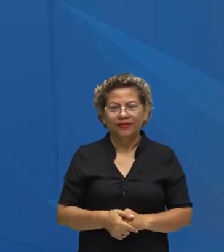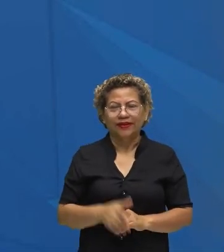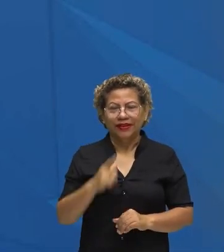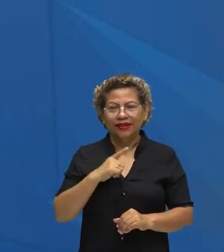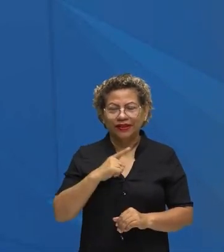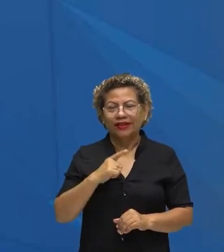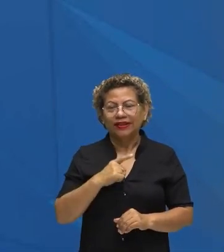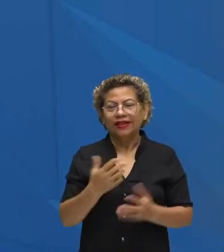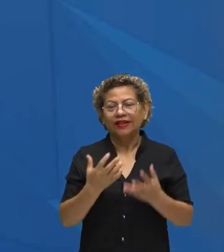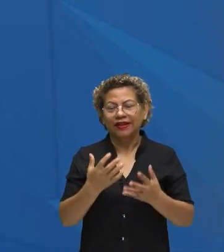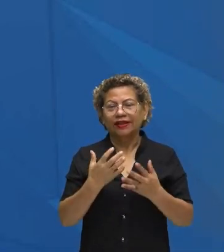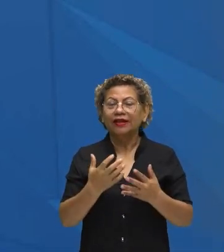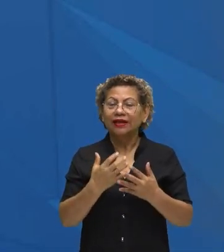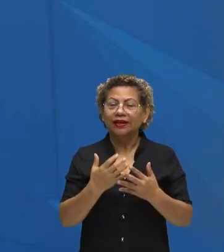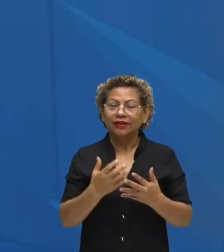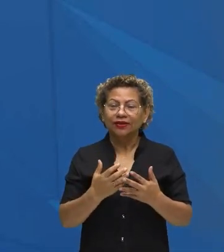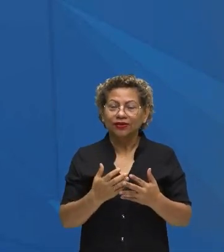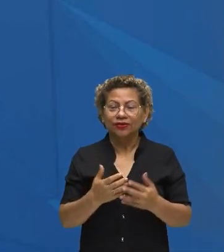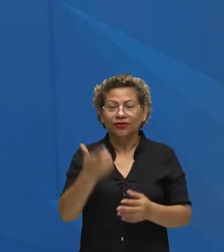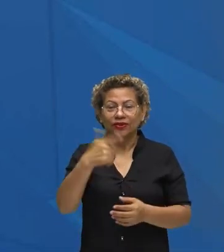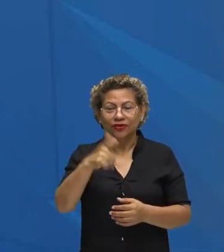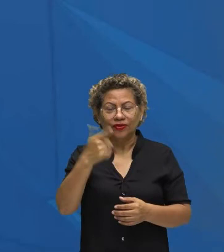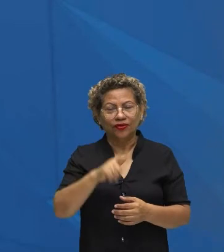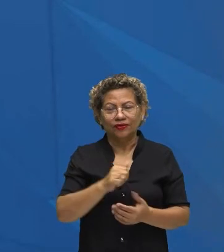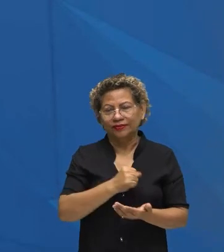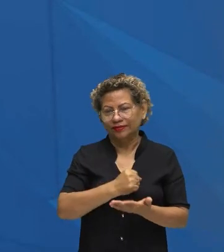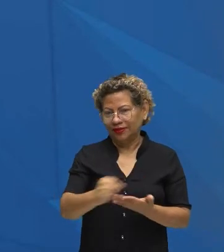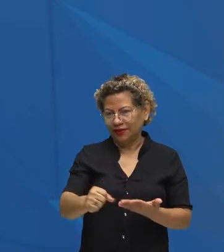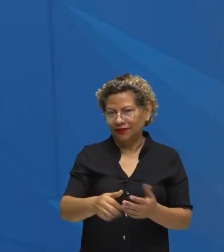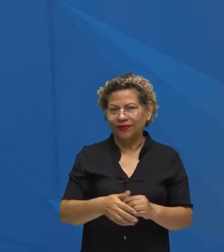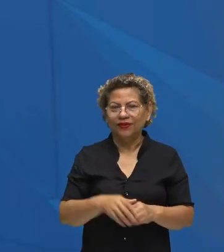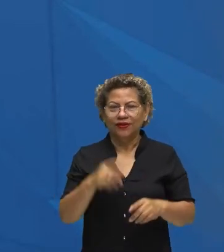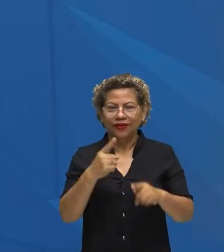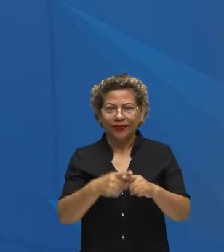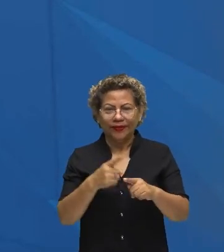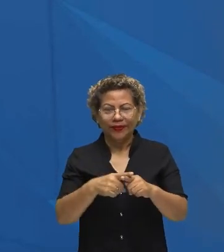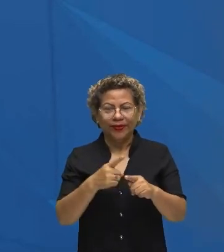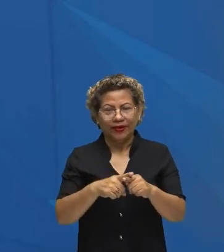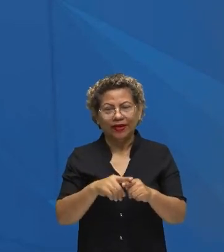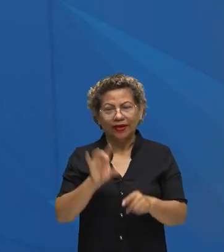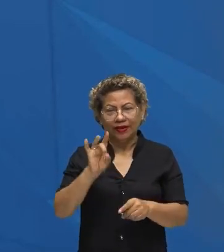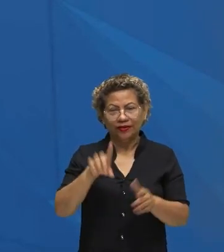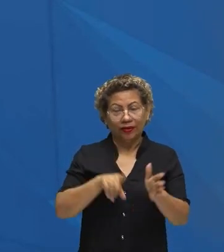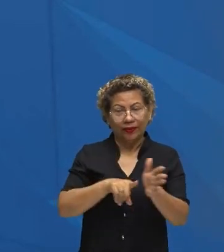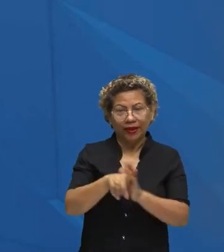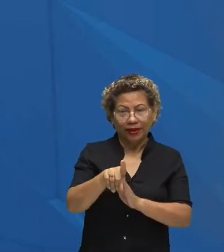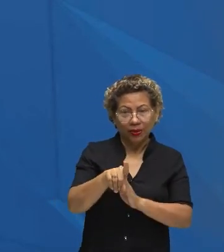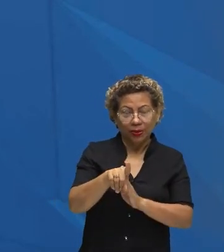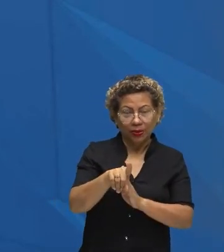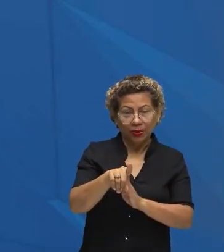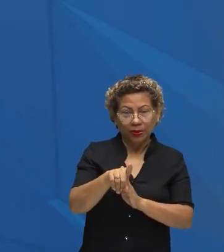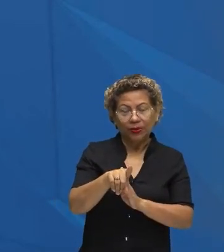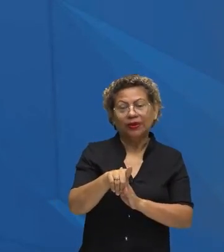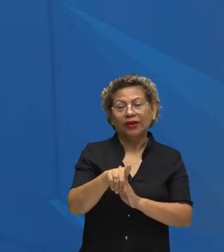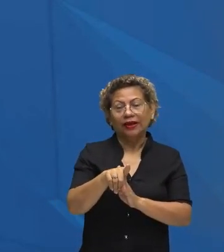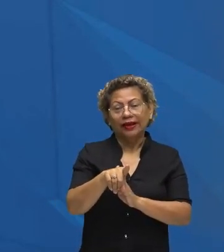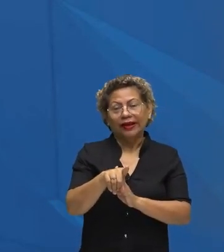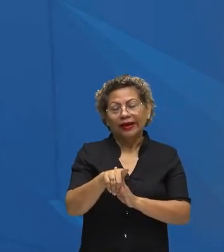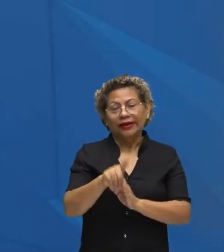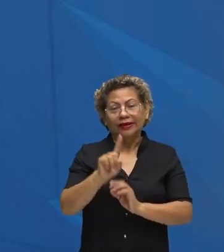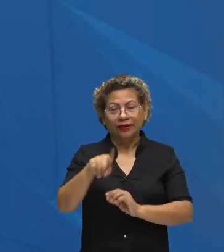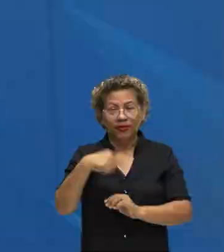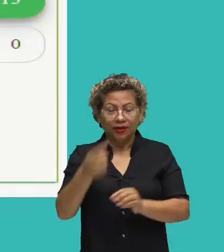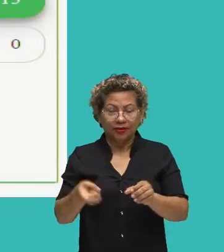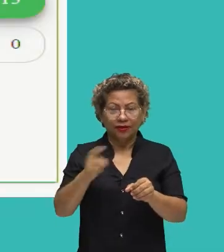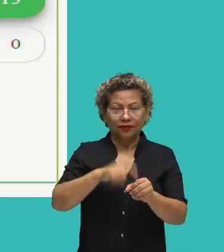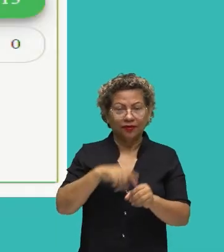tempo. Quando você está pelo quiz, a gente sai da tela do chat e fica só na pergunta, justamente para ninguém colar, tá bom? E